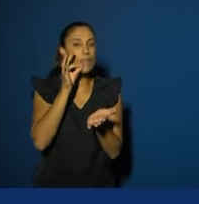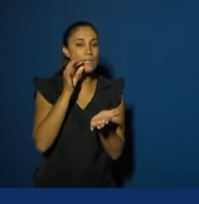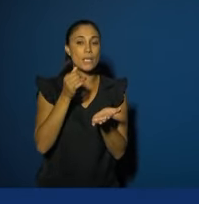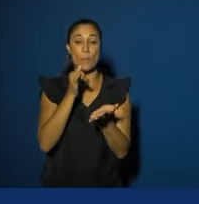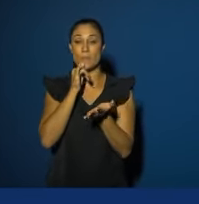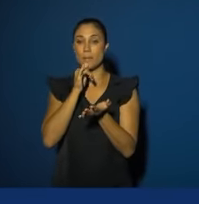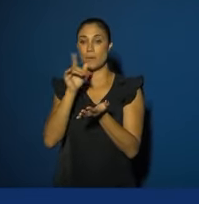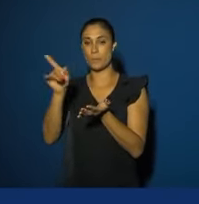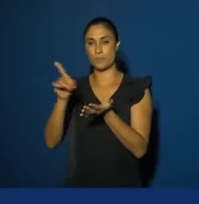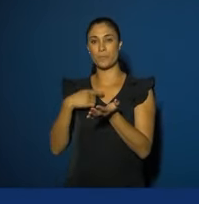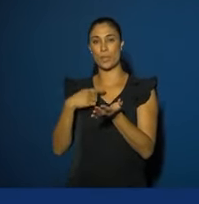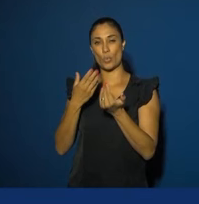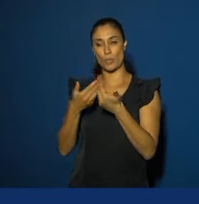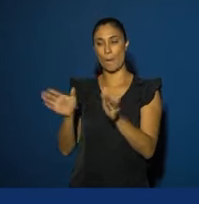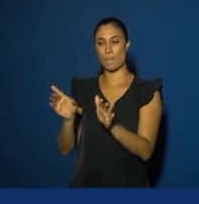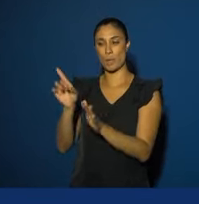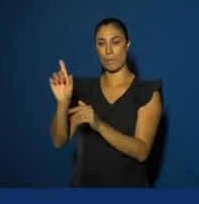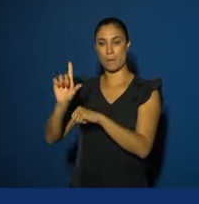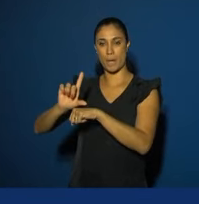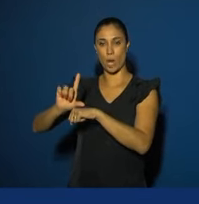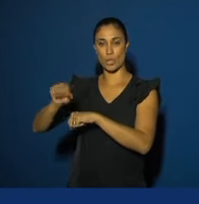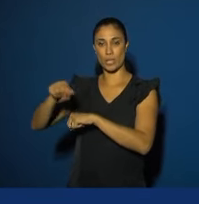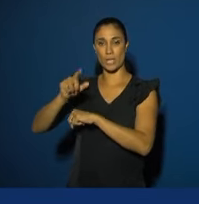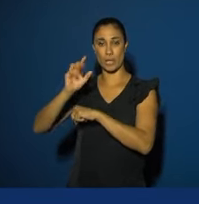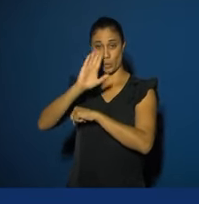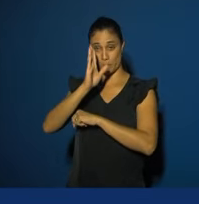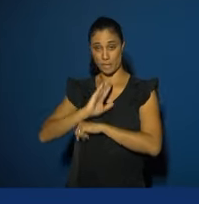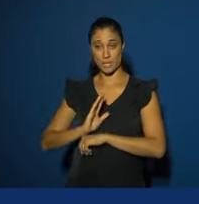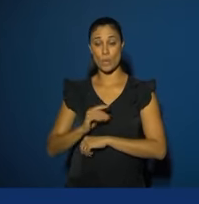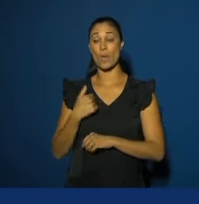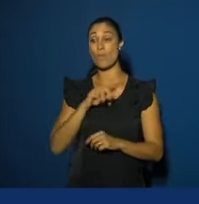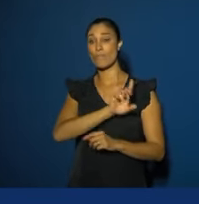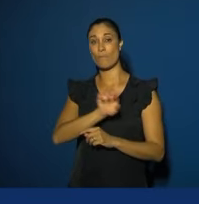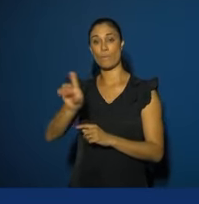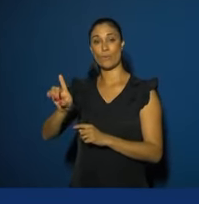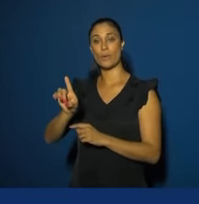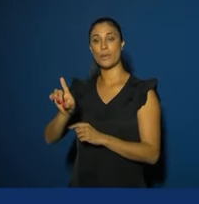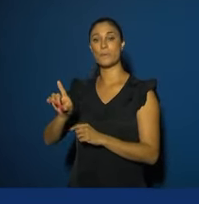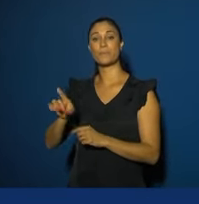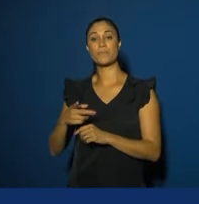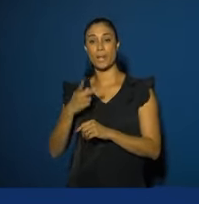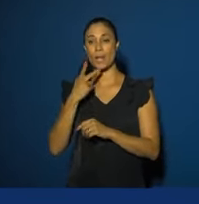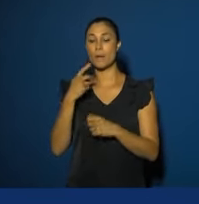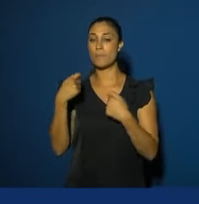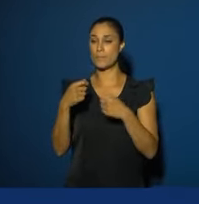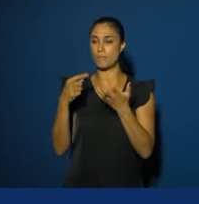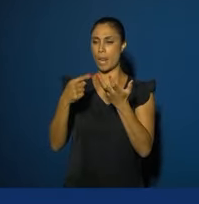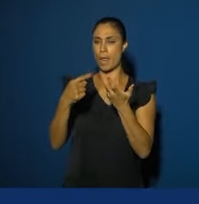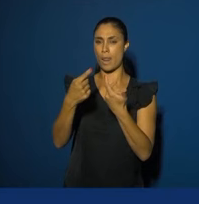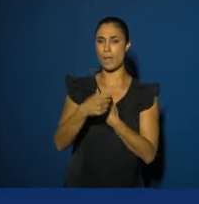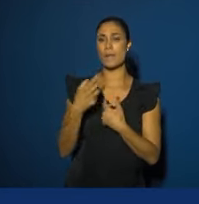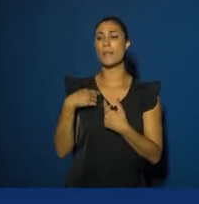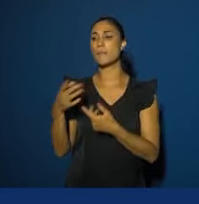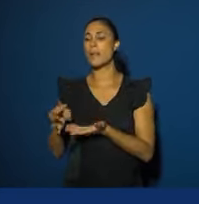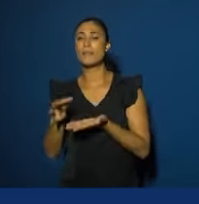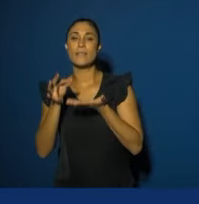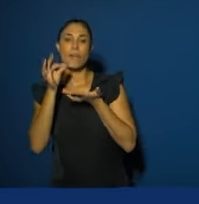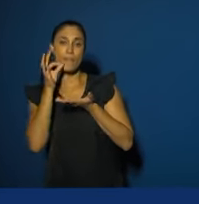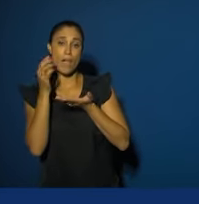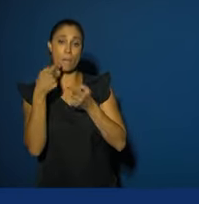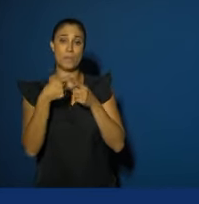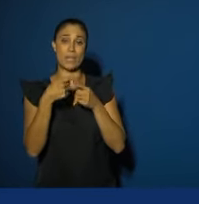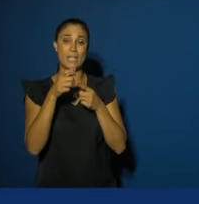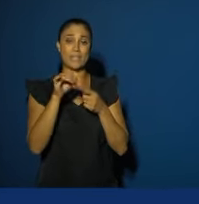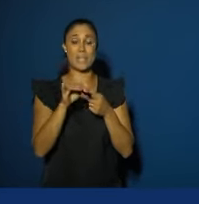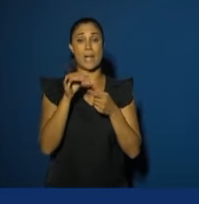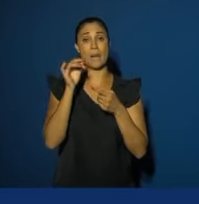discutir com lutan quando abriu a primeira loja aqui no Brasil Fi assim Alexi ter estoquista pessoa da L tal e a mulher que vai servir o café porque se a mulher